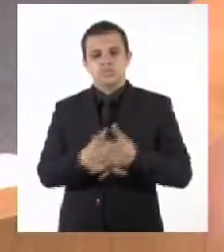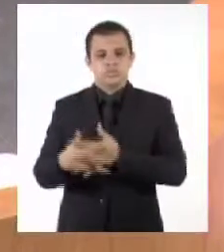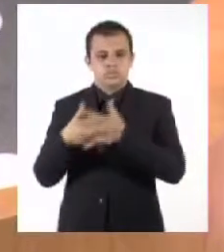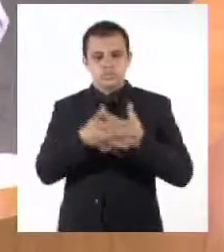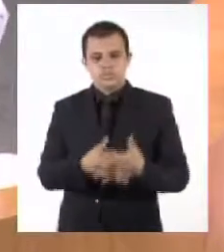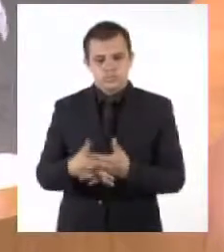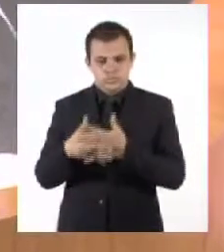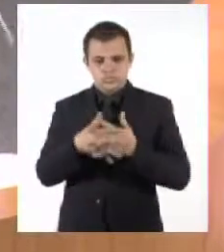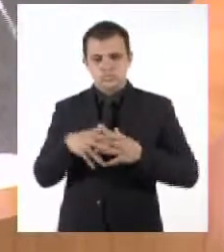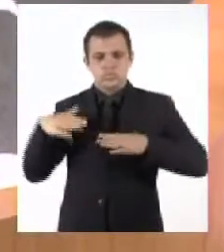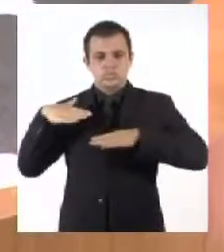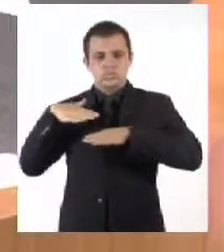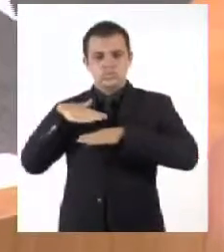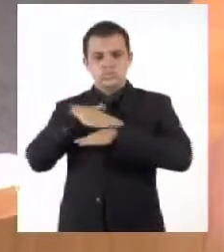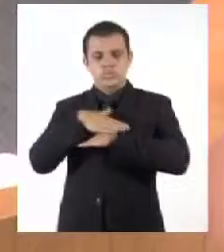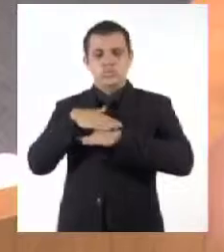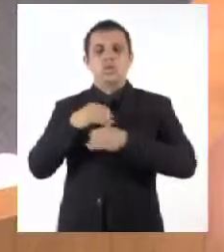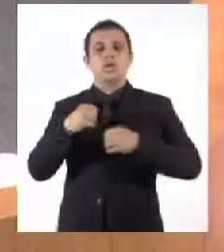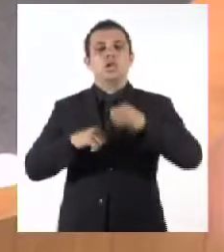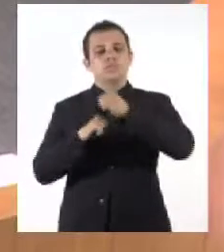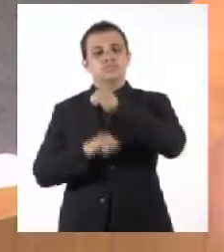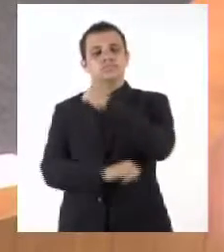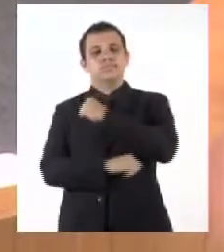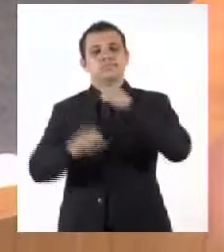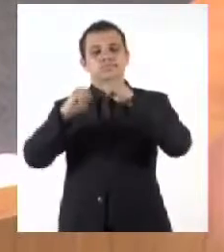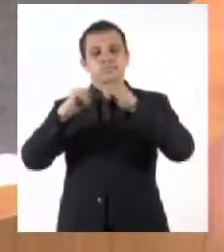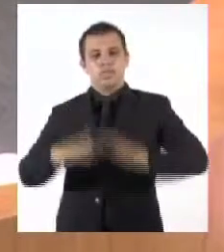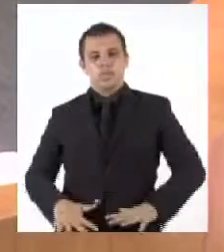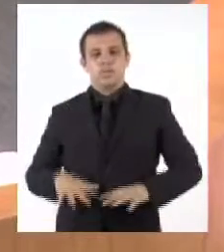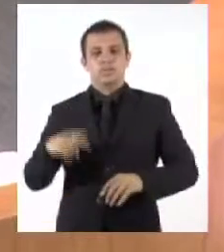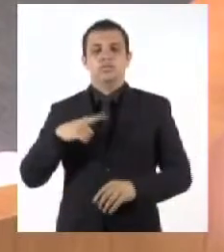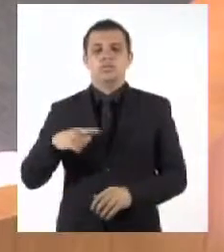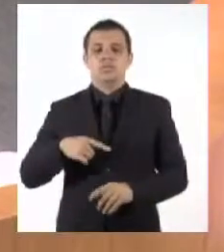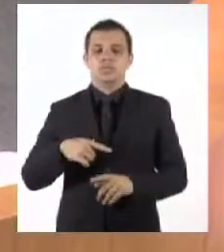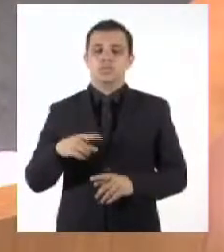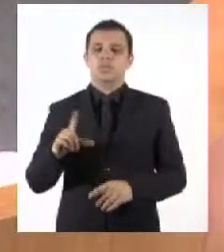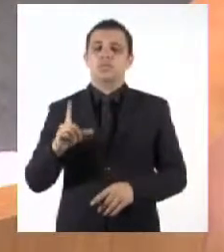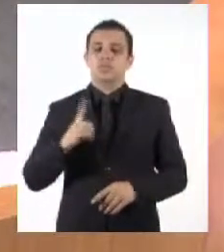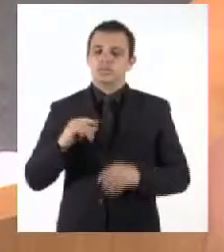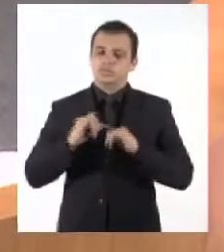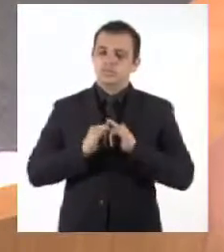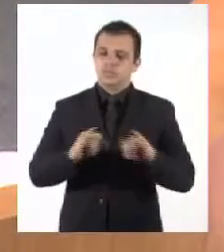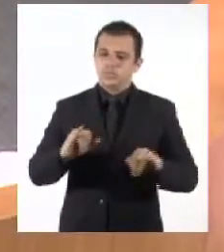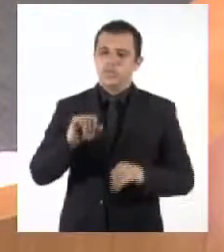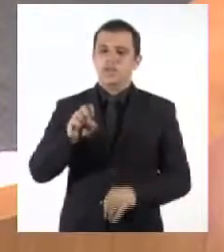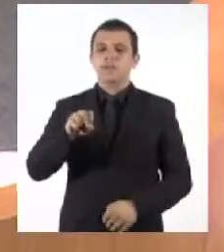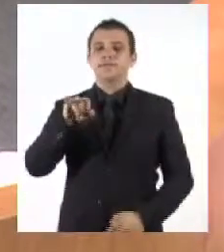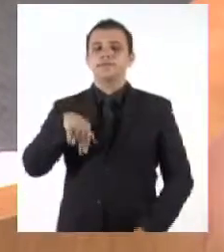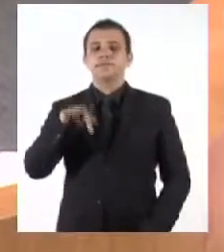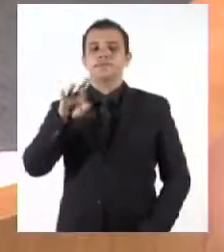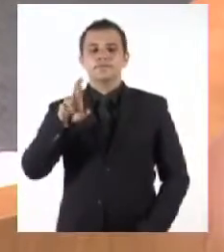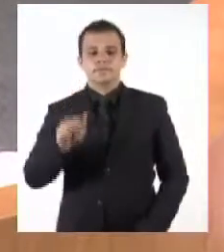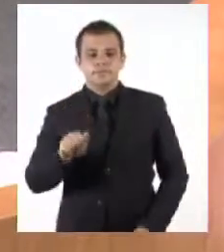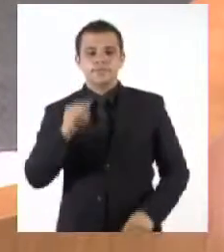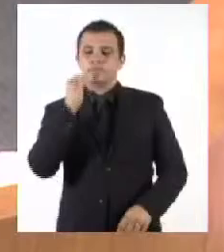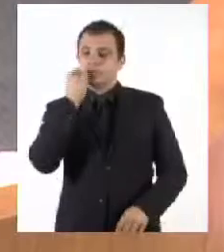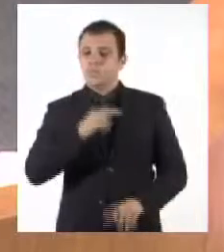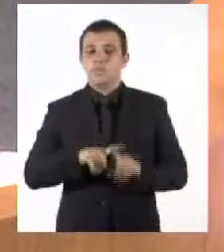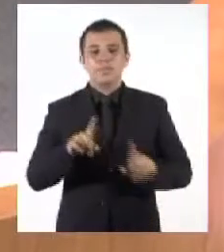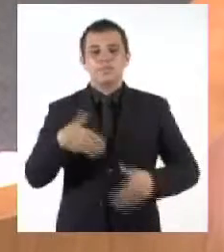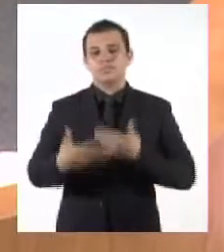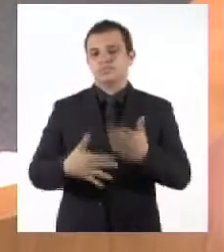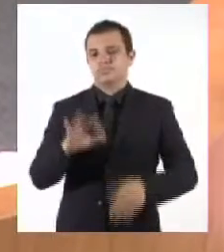notificar a empresa, mas também nada aconteceu depois. Os moradores